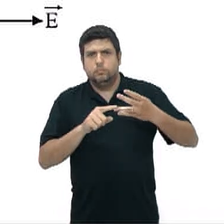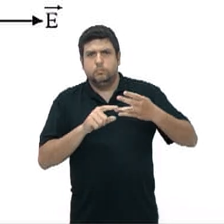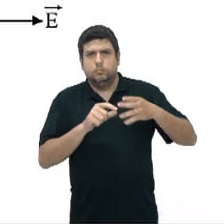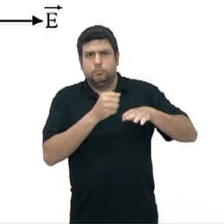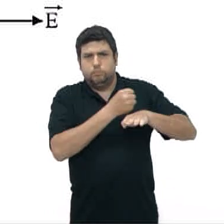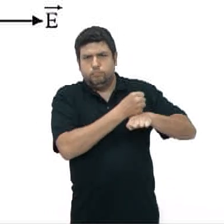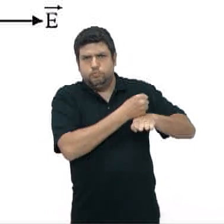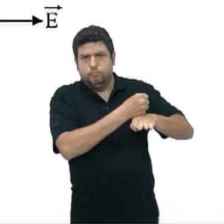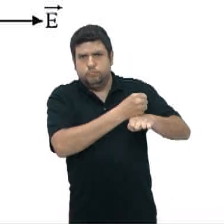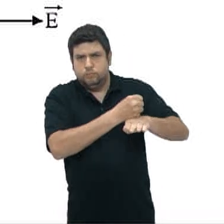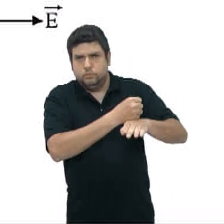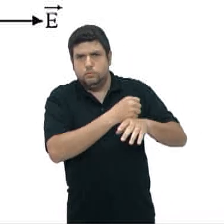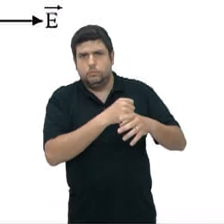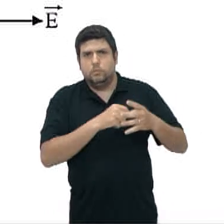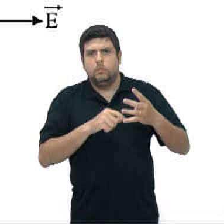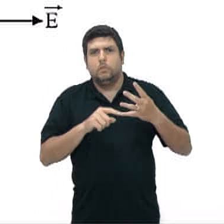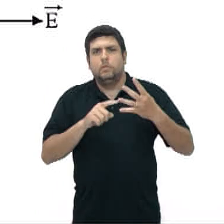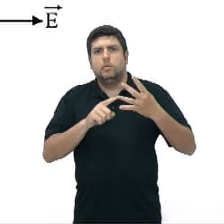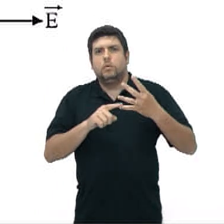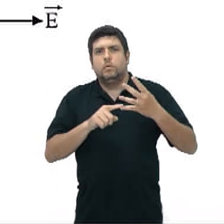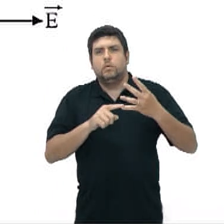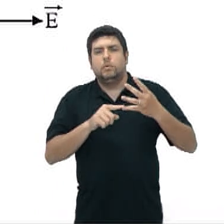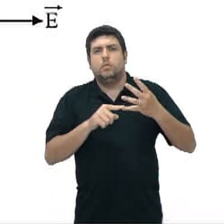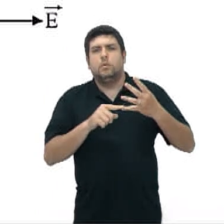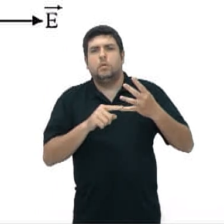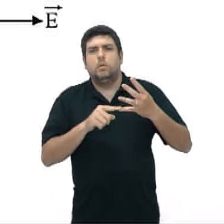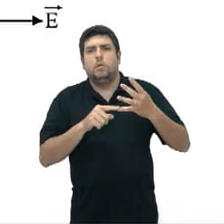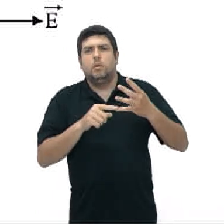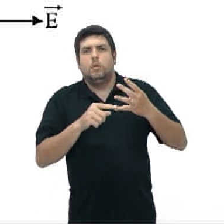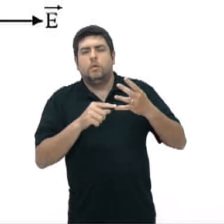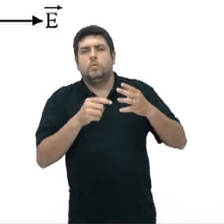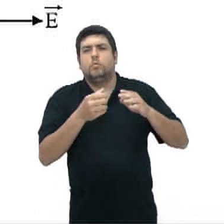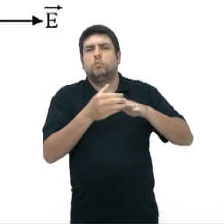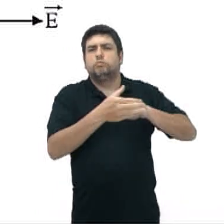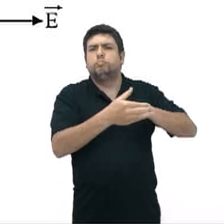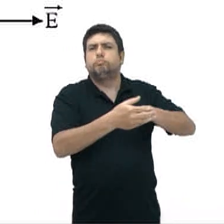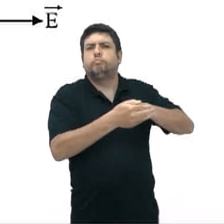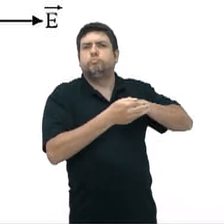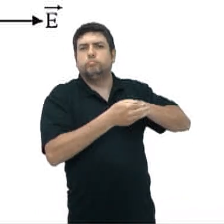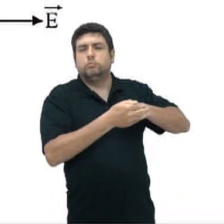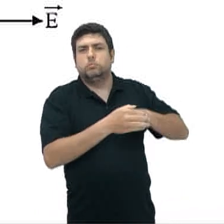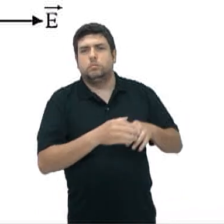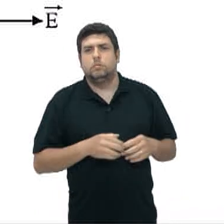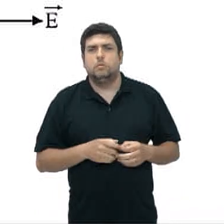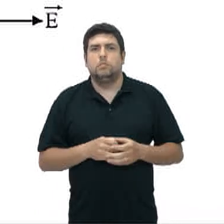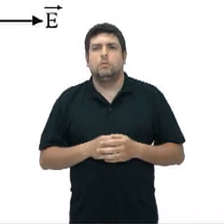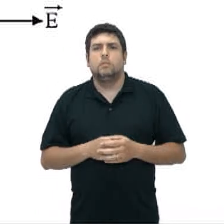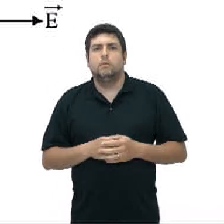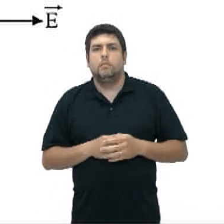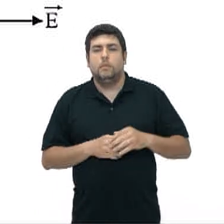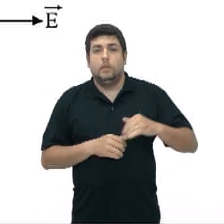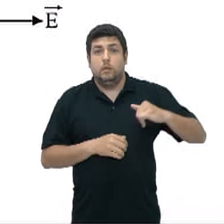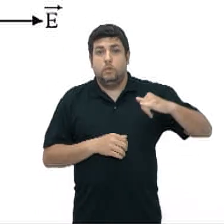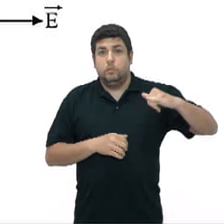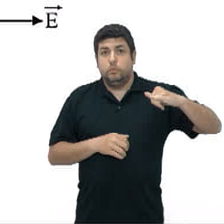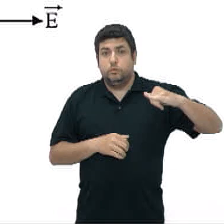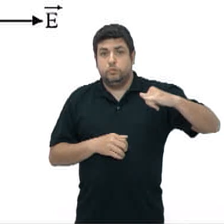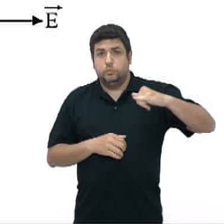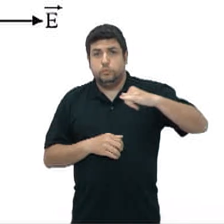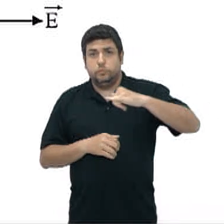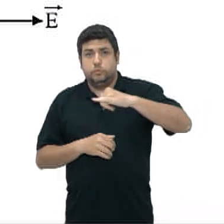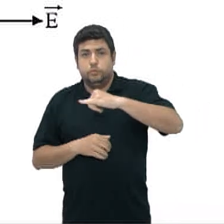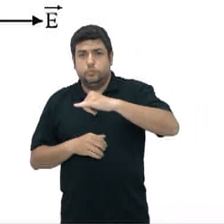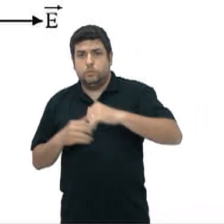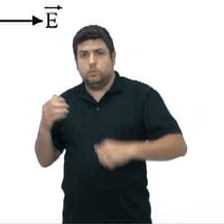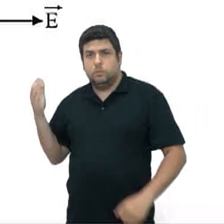e a força de propulsão. O diagrama de corpo livre do avião está representado abaixo. Para